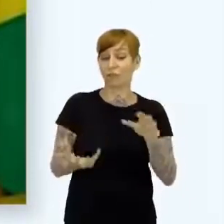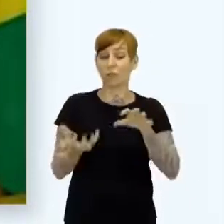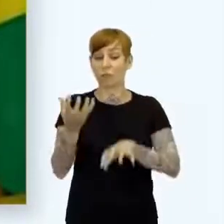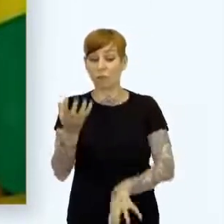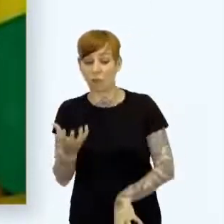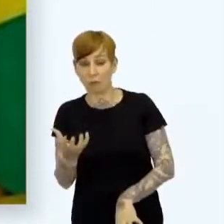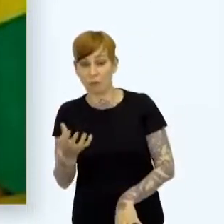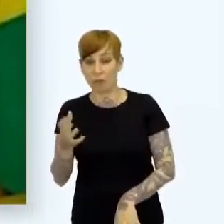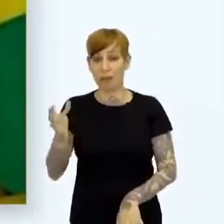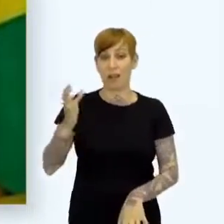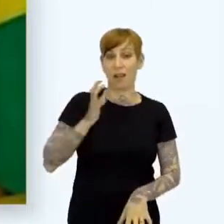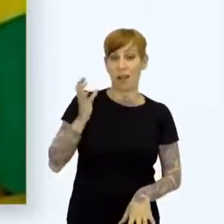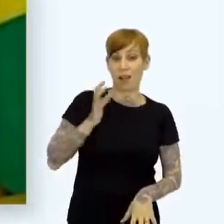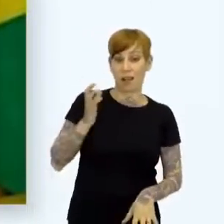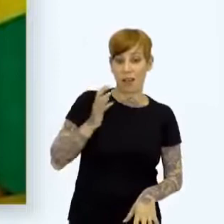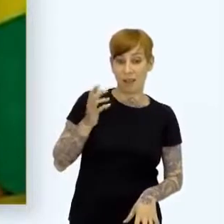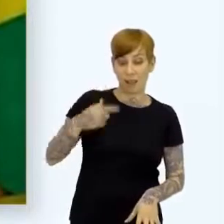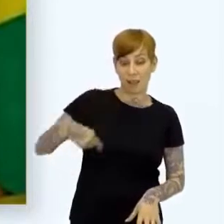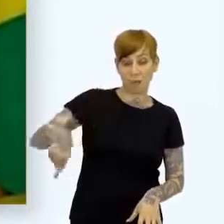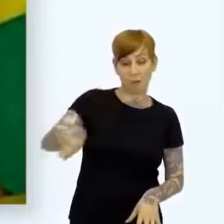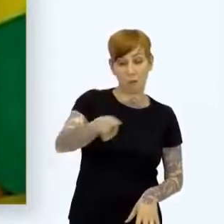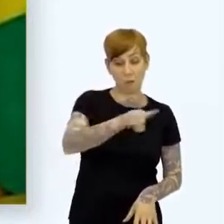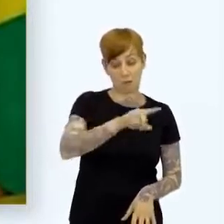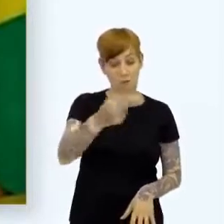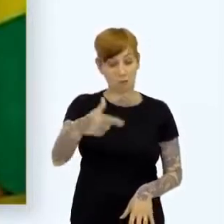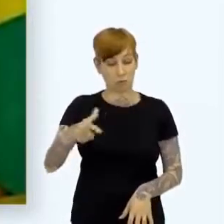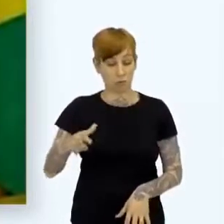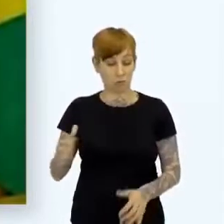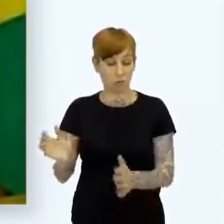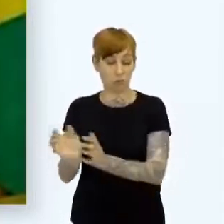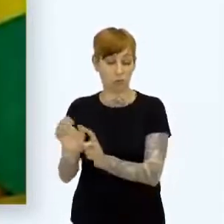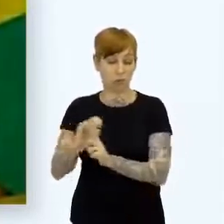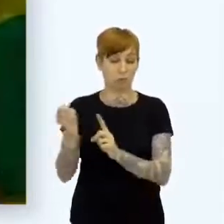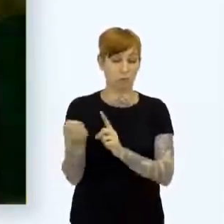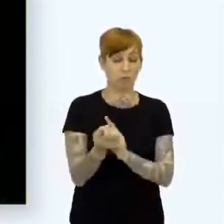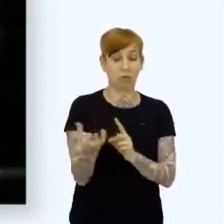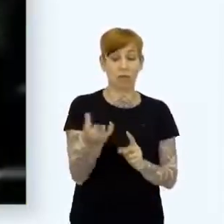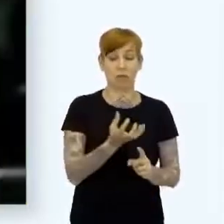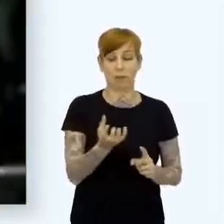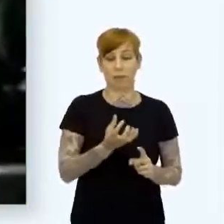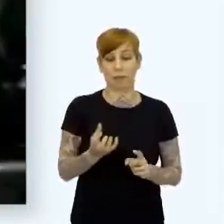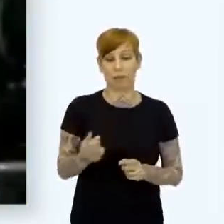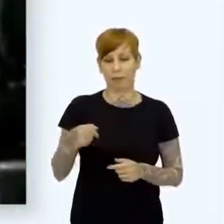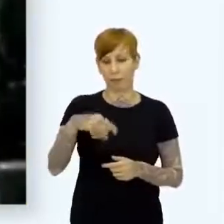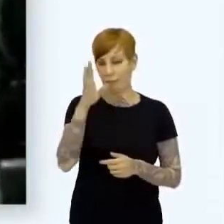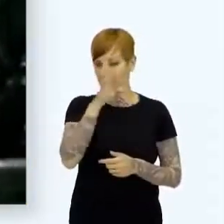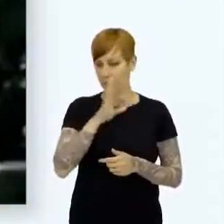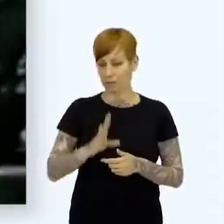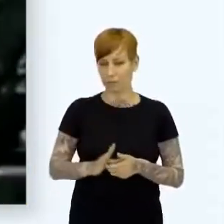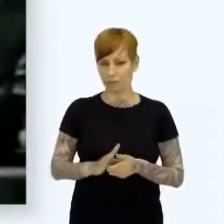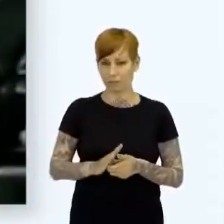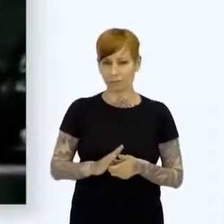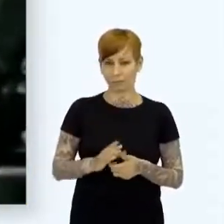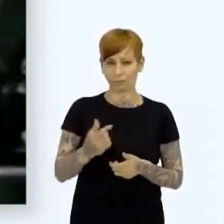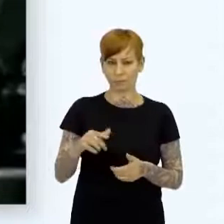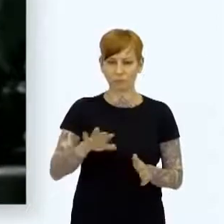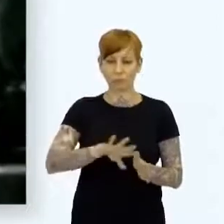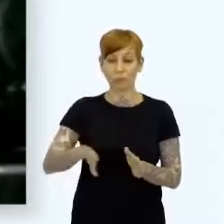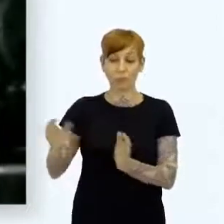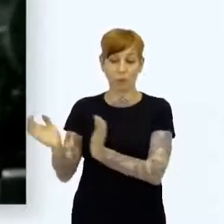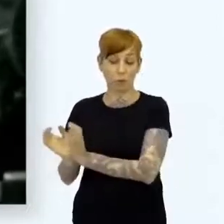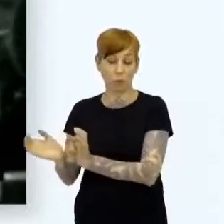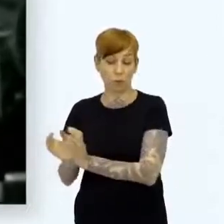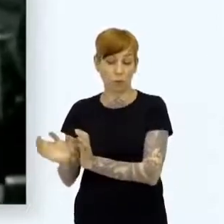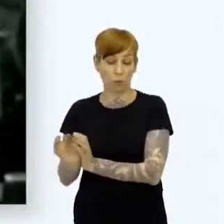que pensavam as forças reacionárias que tinham uma maior expressão no Brasil. Para a oposição, Jango